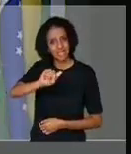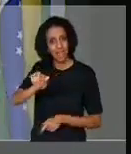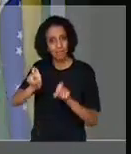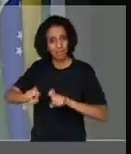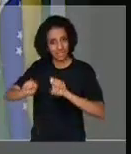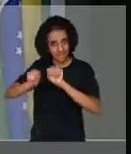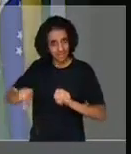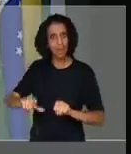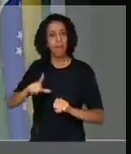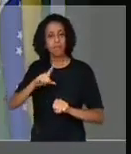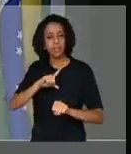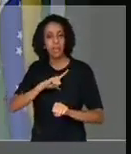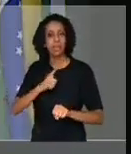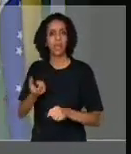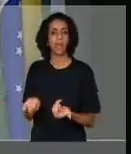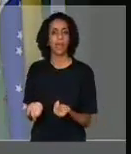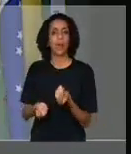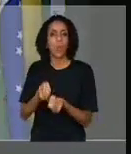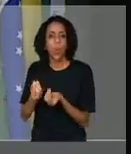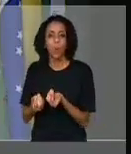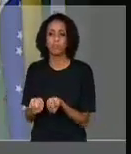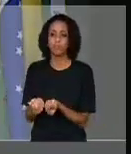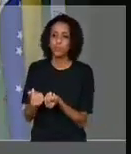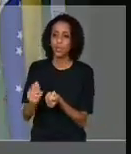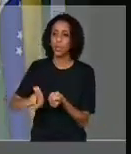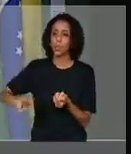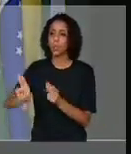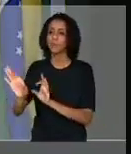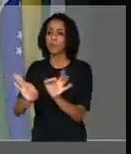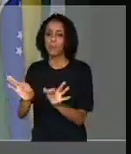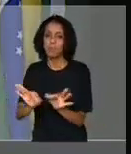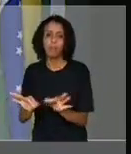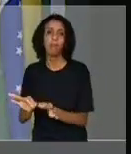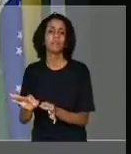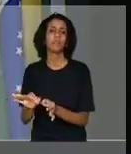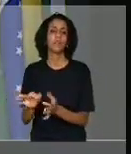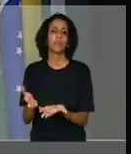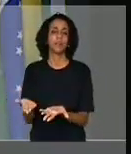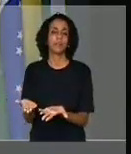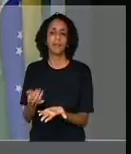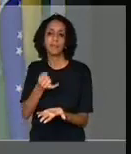o empenho, né, o pagamento, né,